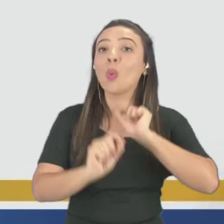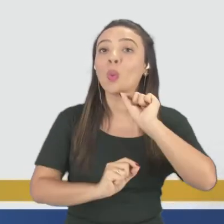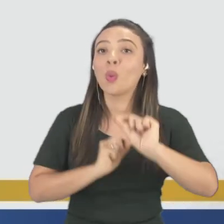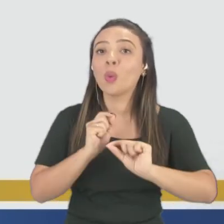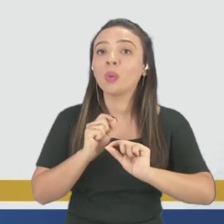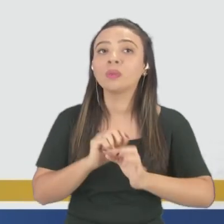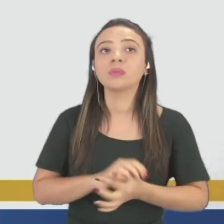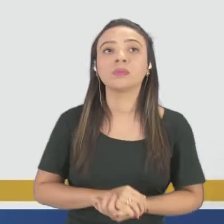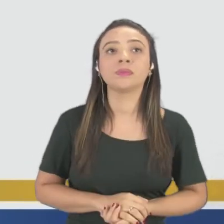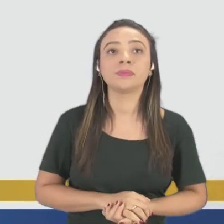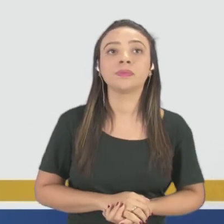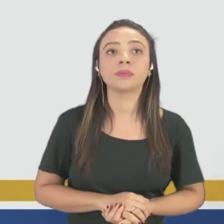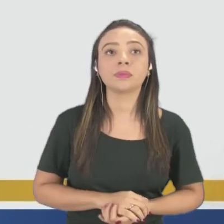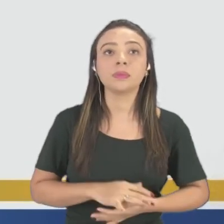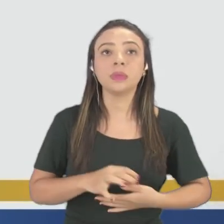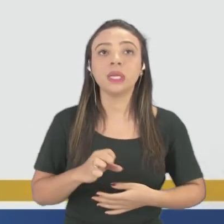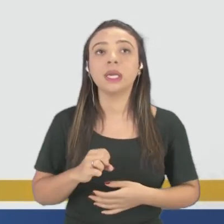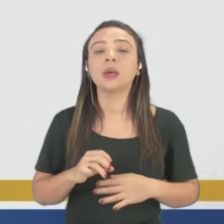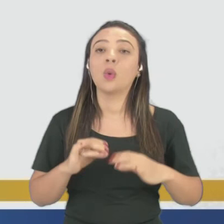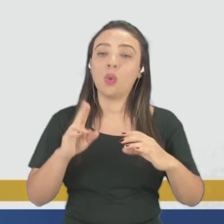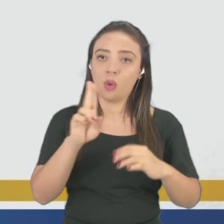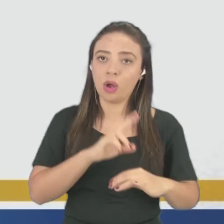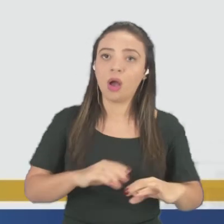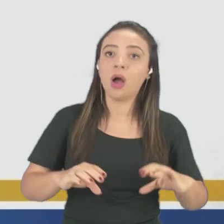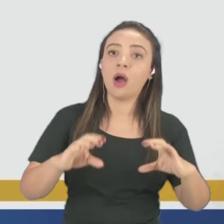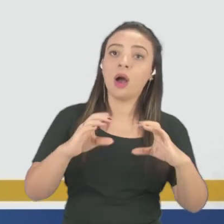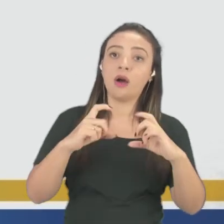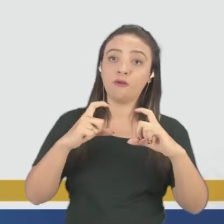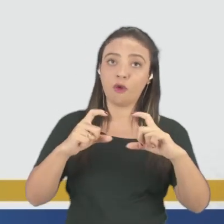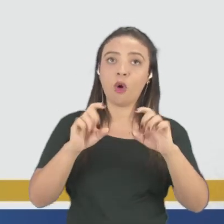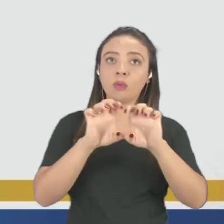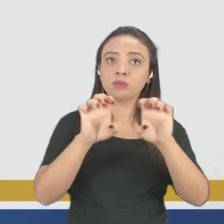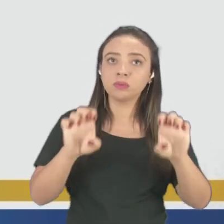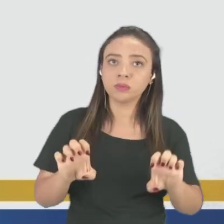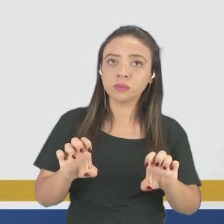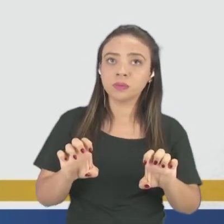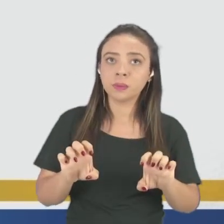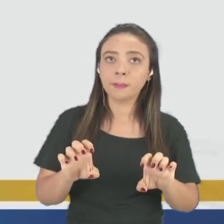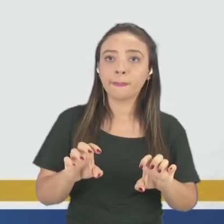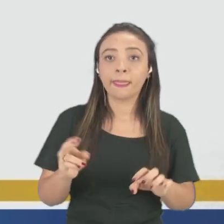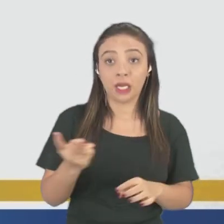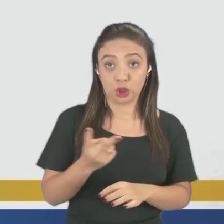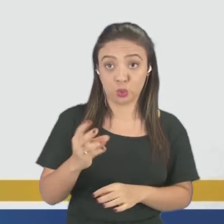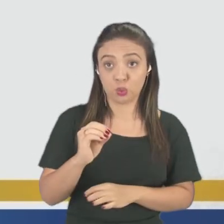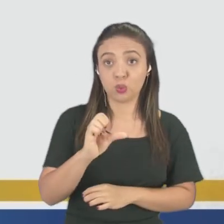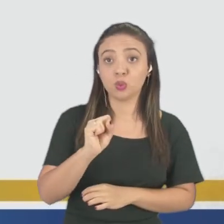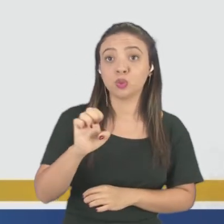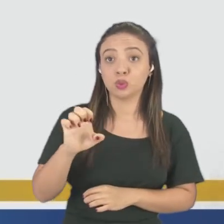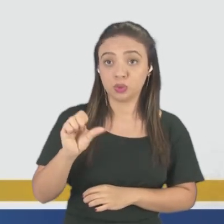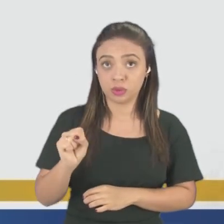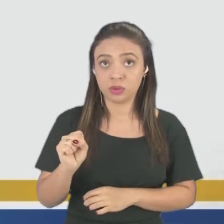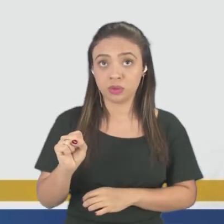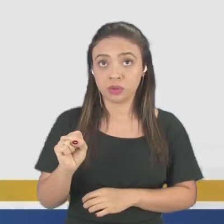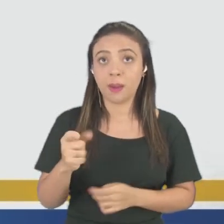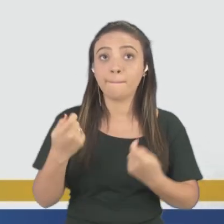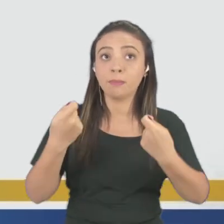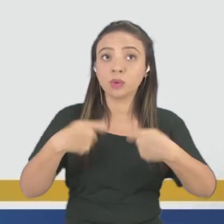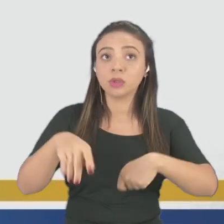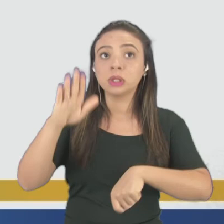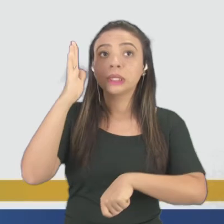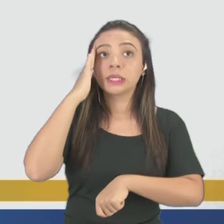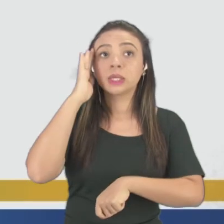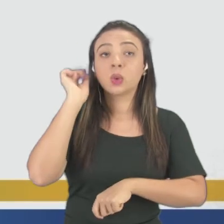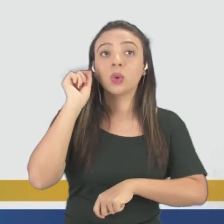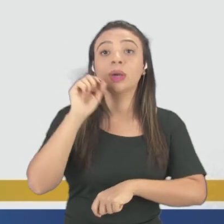o a questão a partir das formas estruturais desses olhos dessas O que é possível concluir